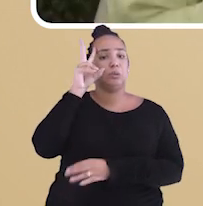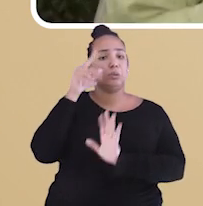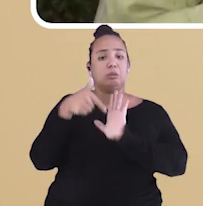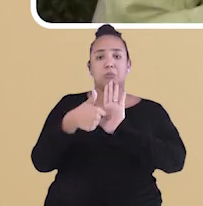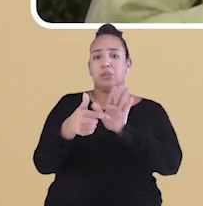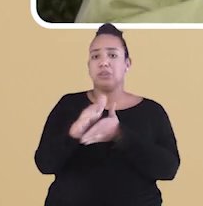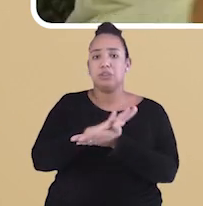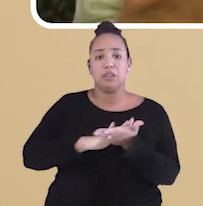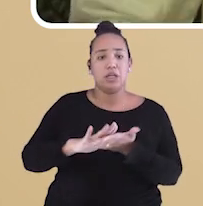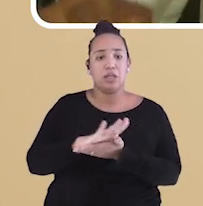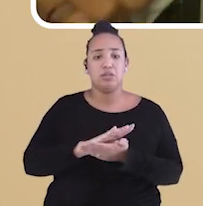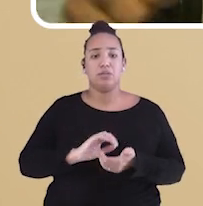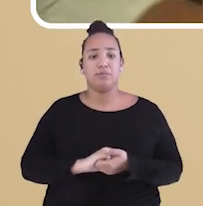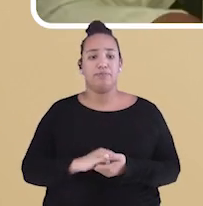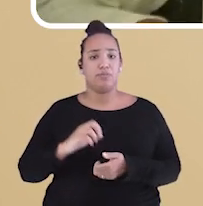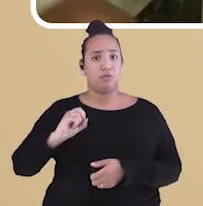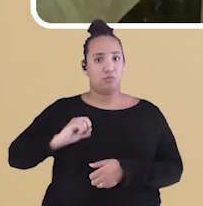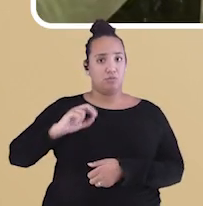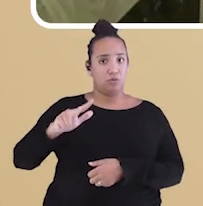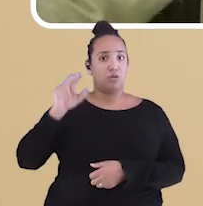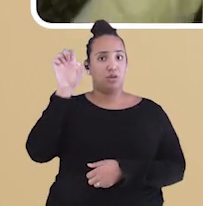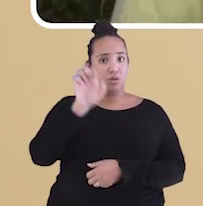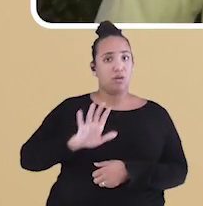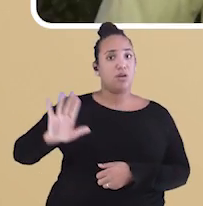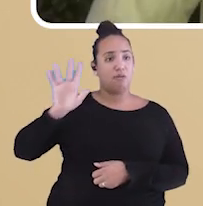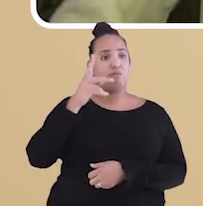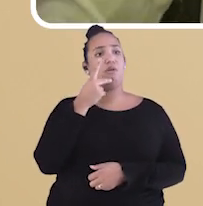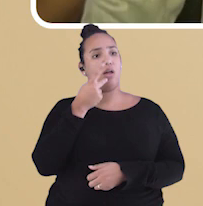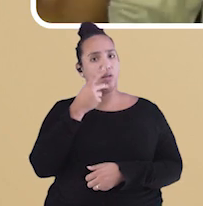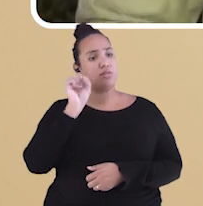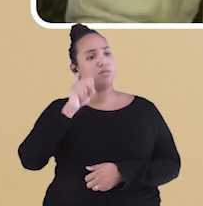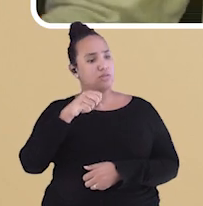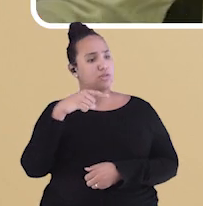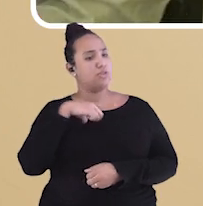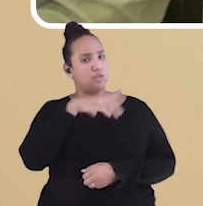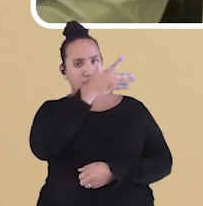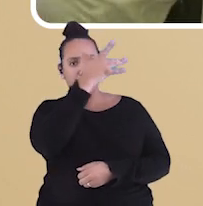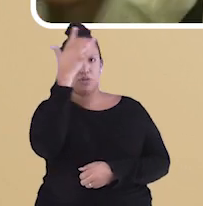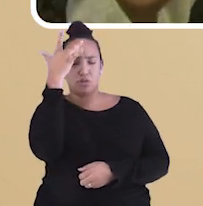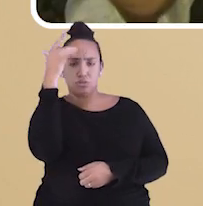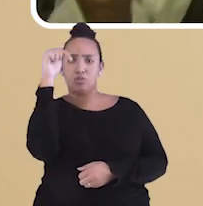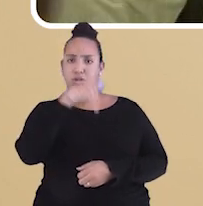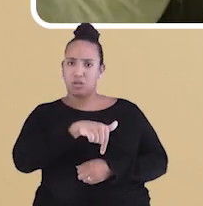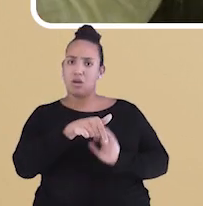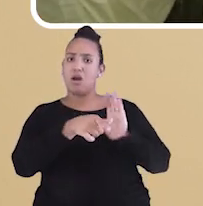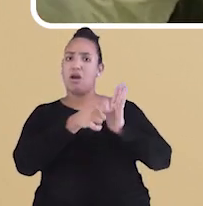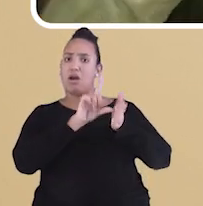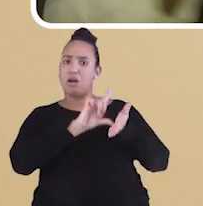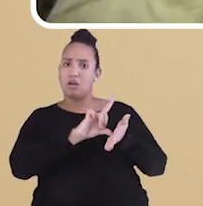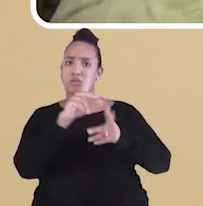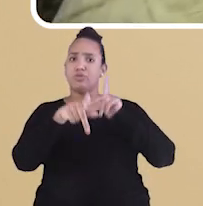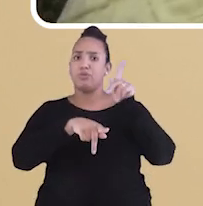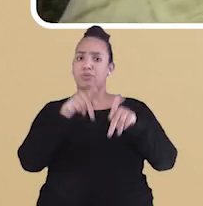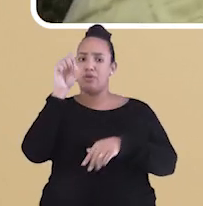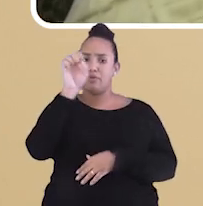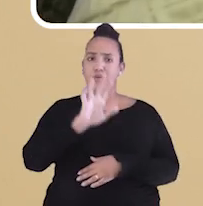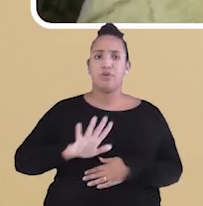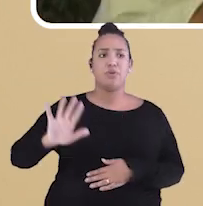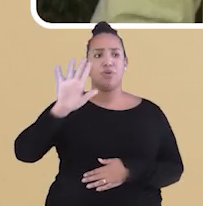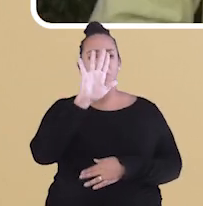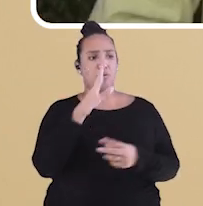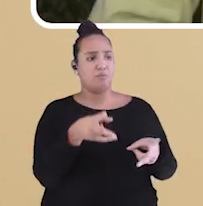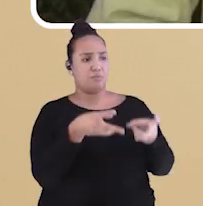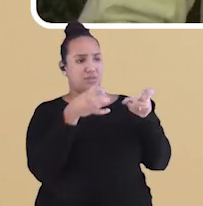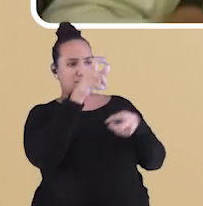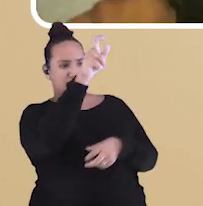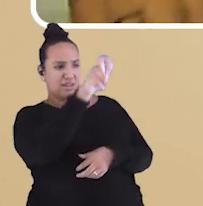isso. Os portugueses e os europeus admitem que tinham pessoas aqui que eles, inclusive, tiveram muita dificuldade, eles, europeus, dificuldade de nos reconhecer